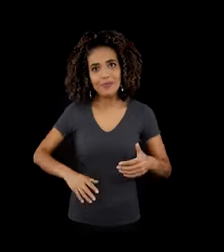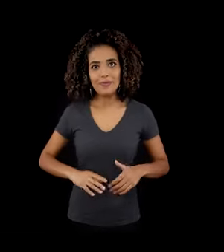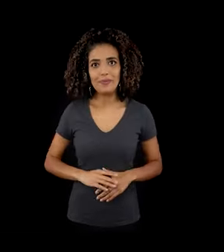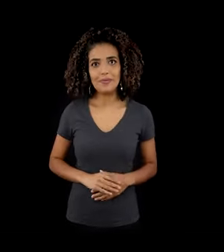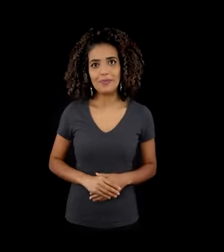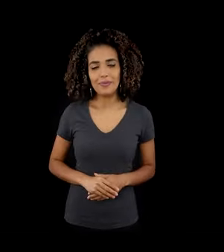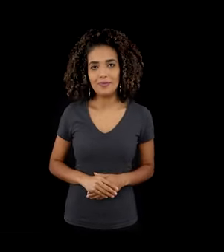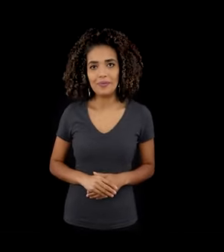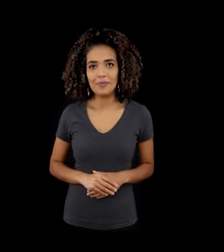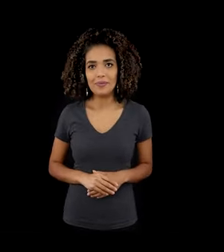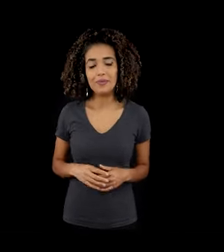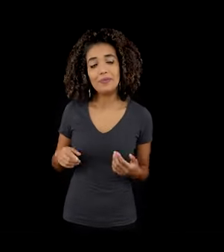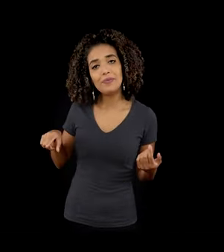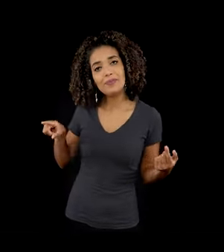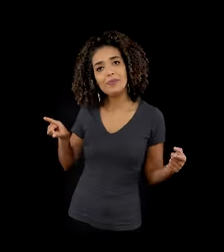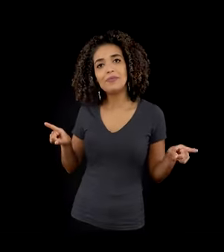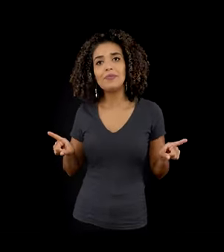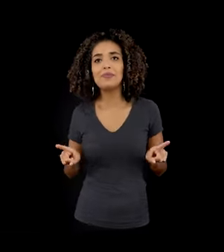social.